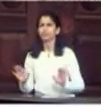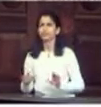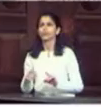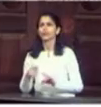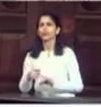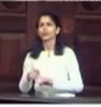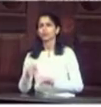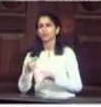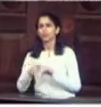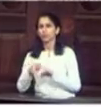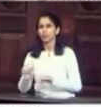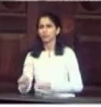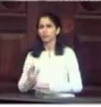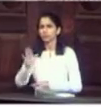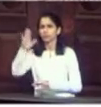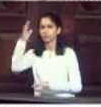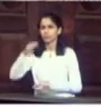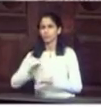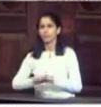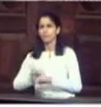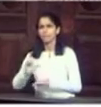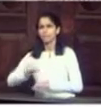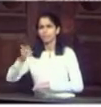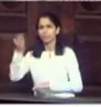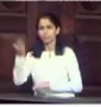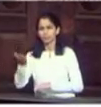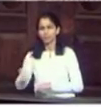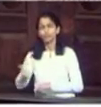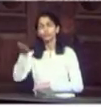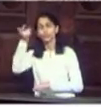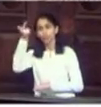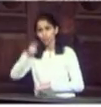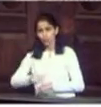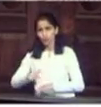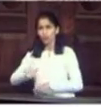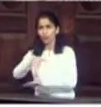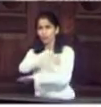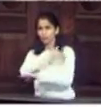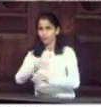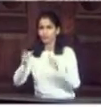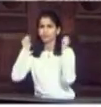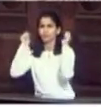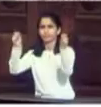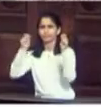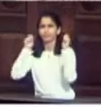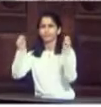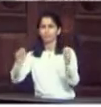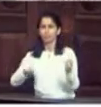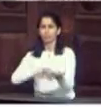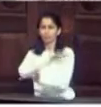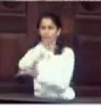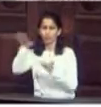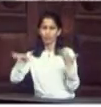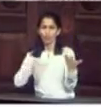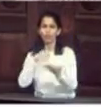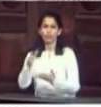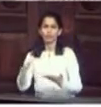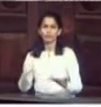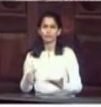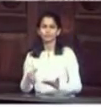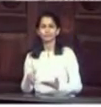causa desse valor aumentado, as pessoas venham de novo às ruas gritar e protestar. Eu tenho